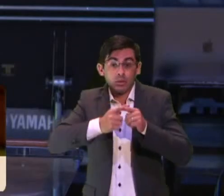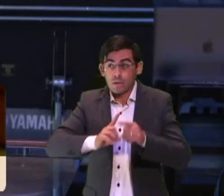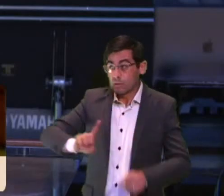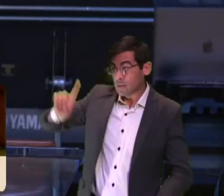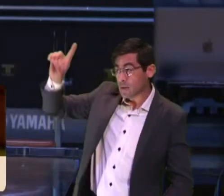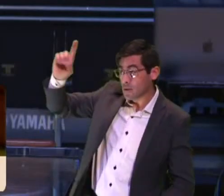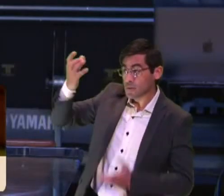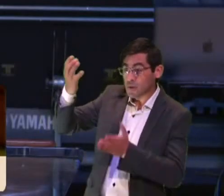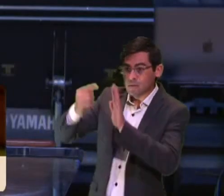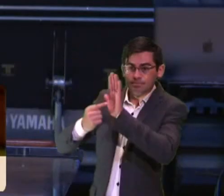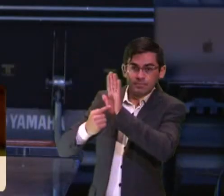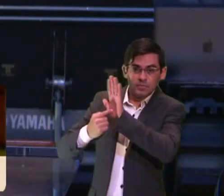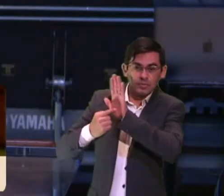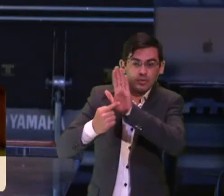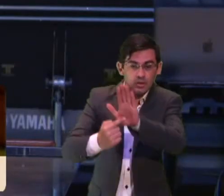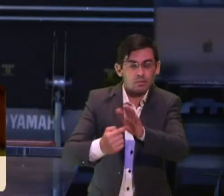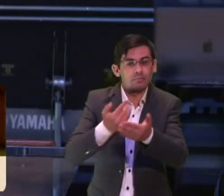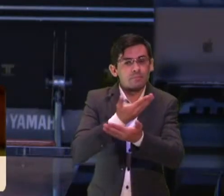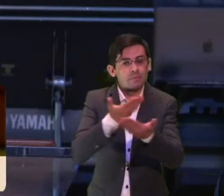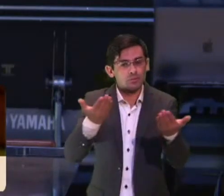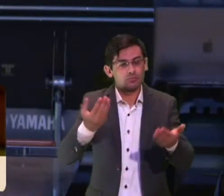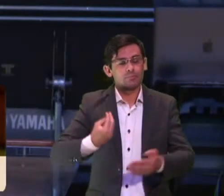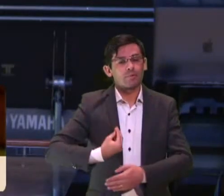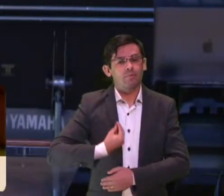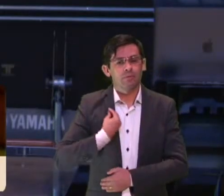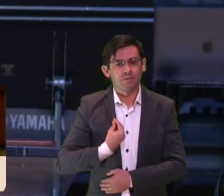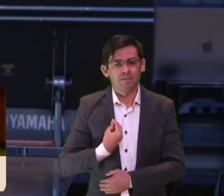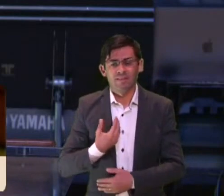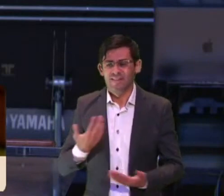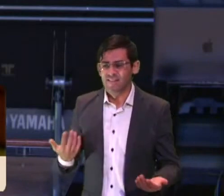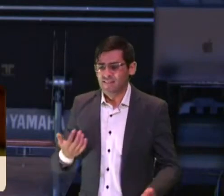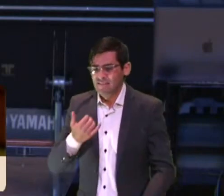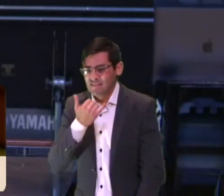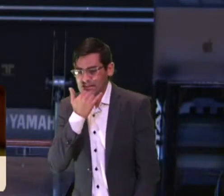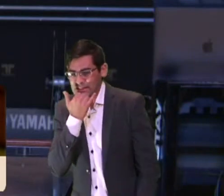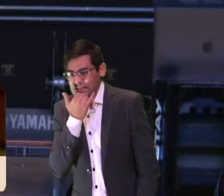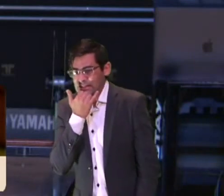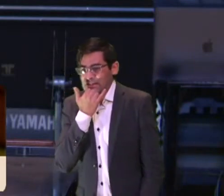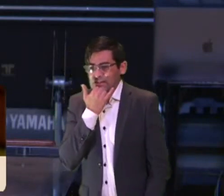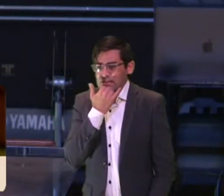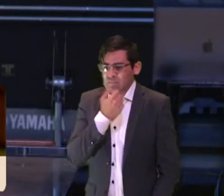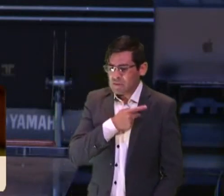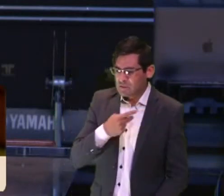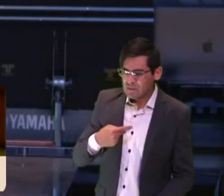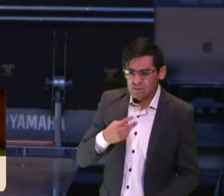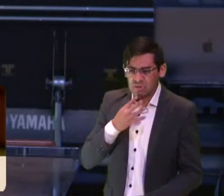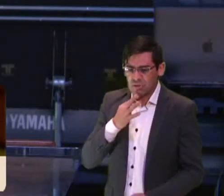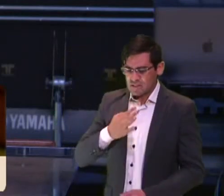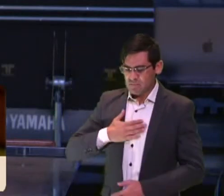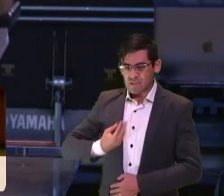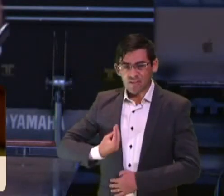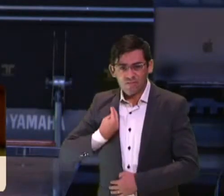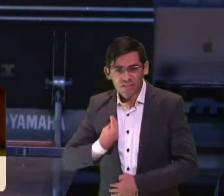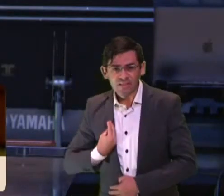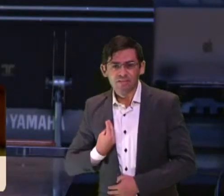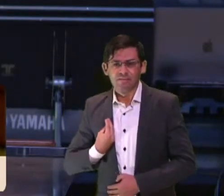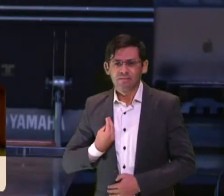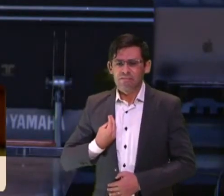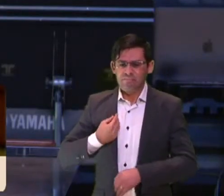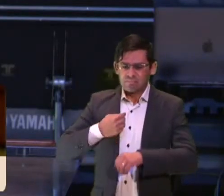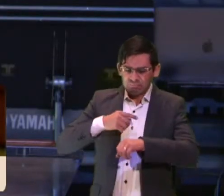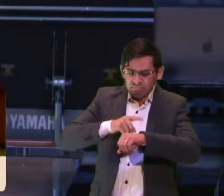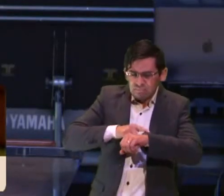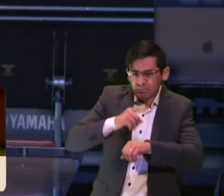se revelar a você. Pastor, você não conhece a minha realidade, as pressões que eu enfrento.